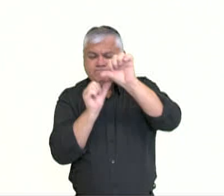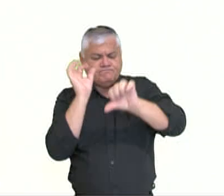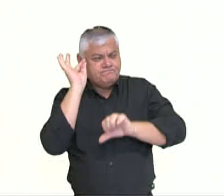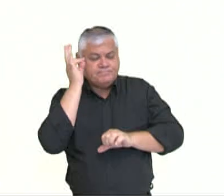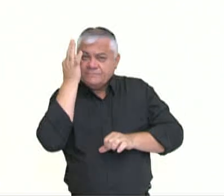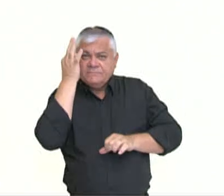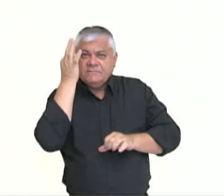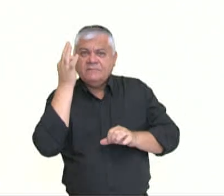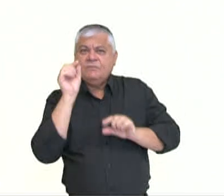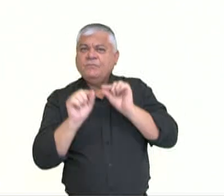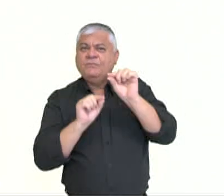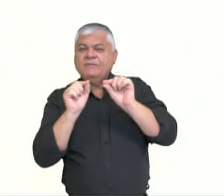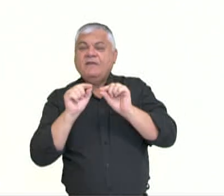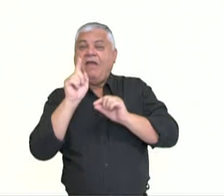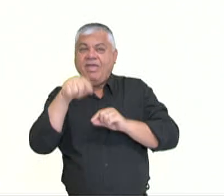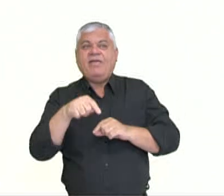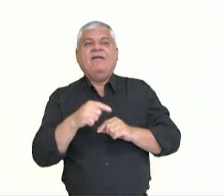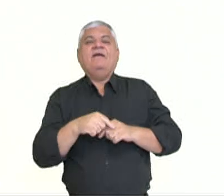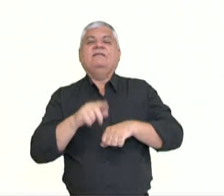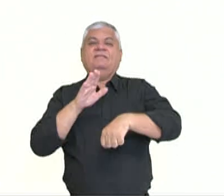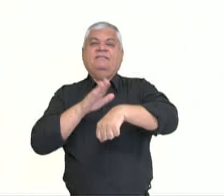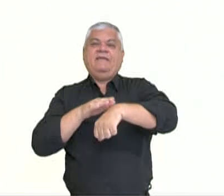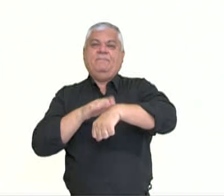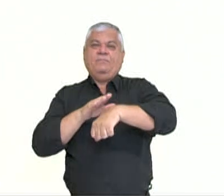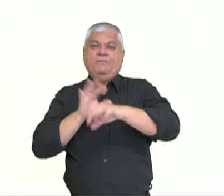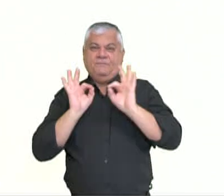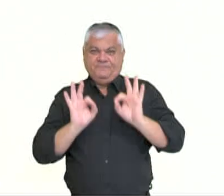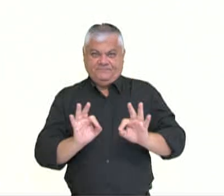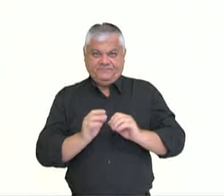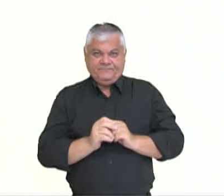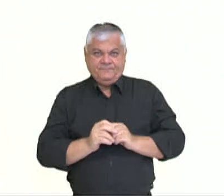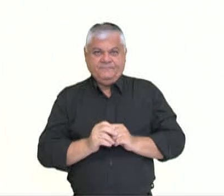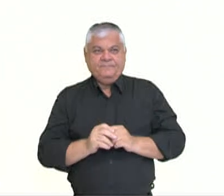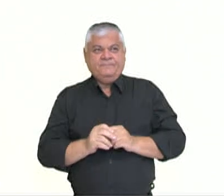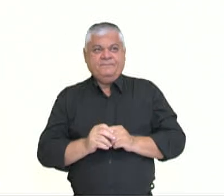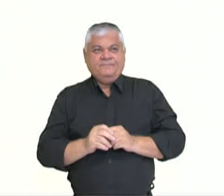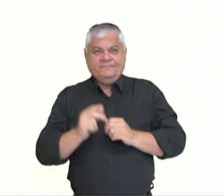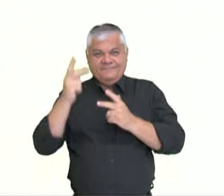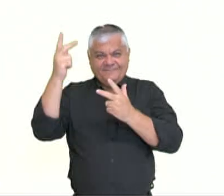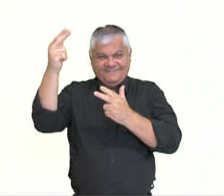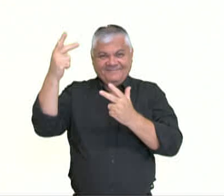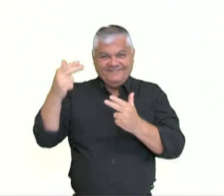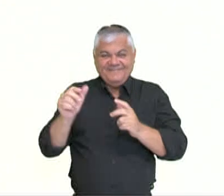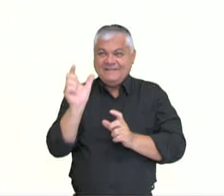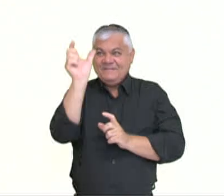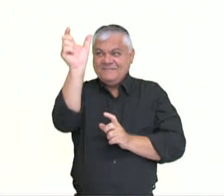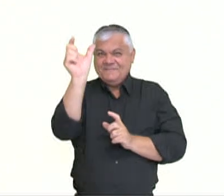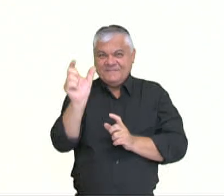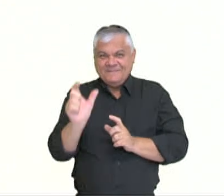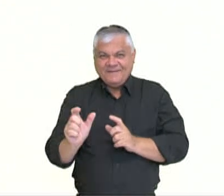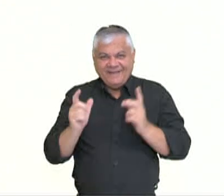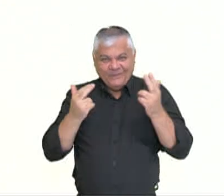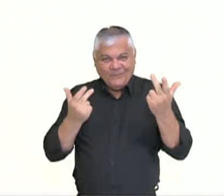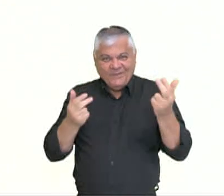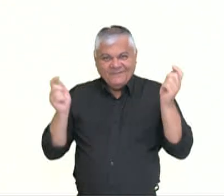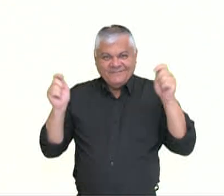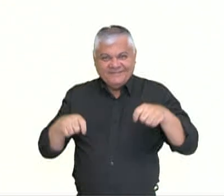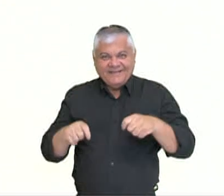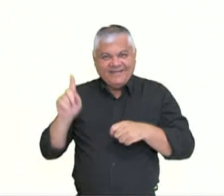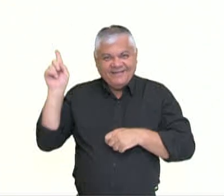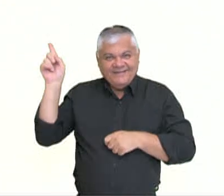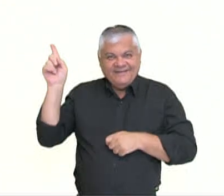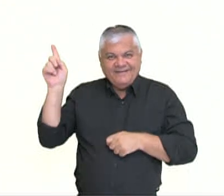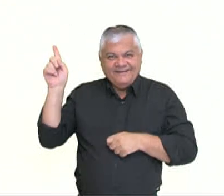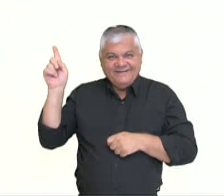na condição da atmosfera, eu estou falando do tempo. Então, quem completou desta forma ali, tempo, clima,